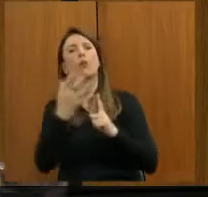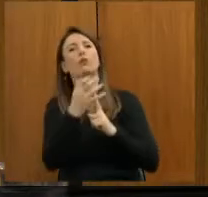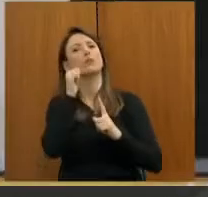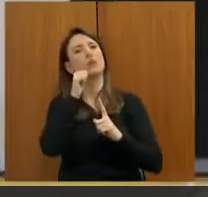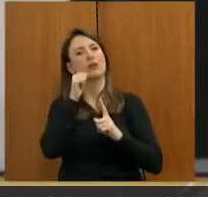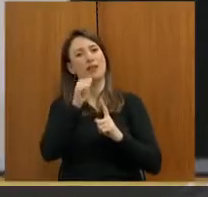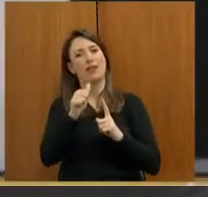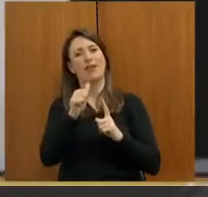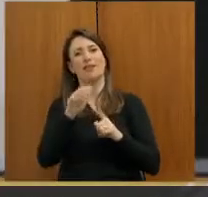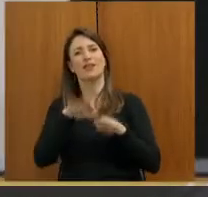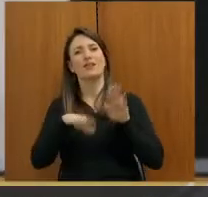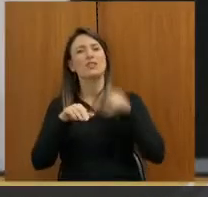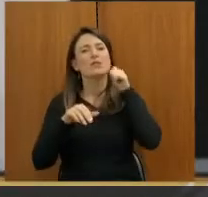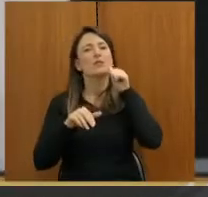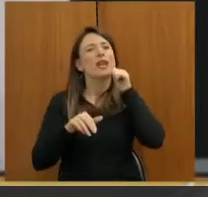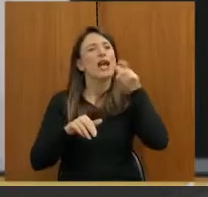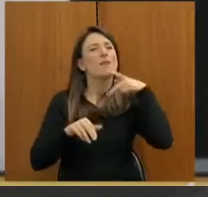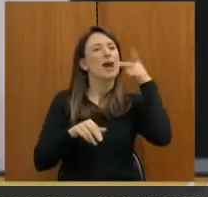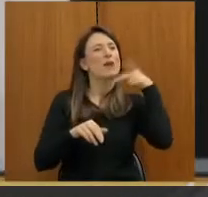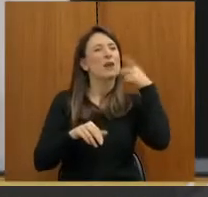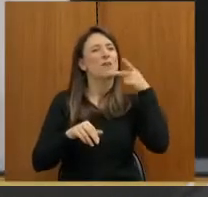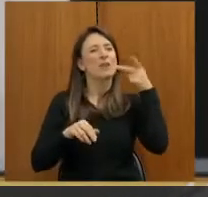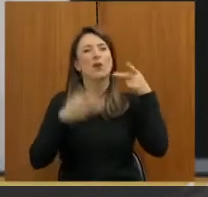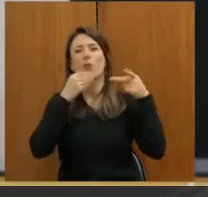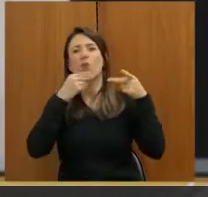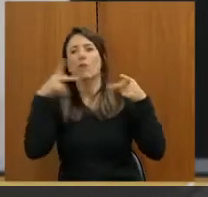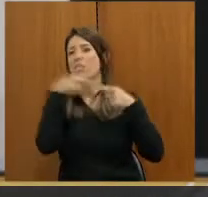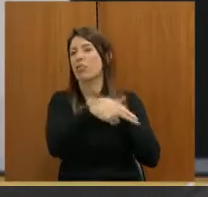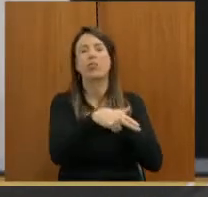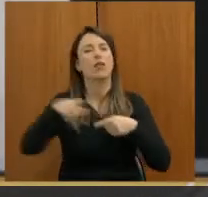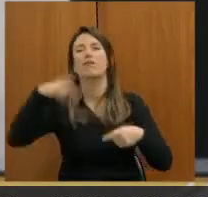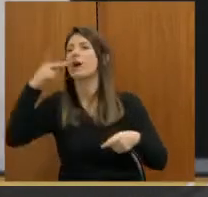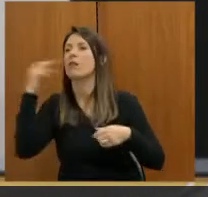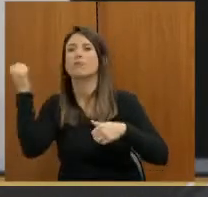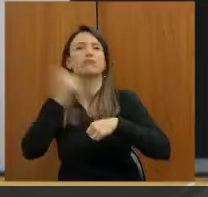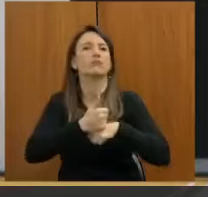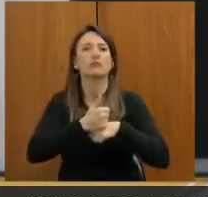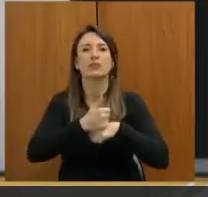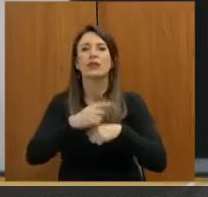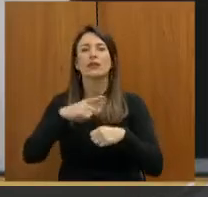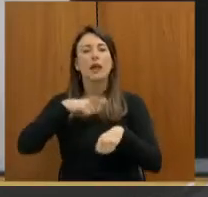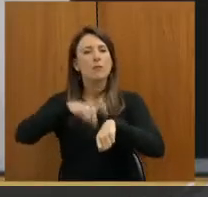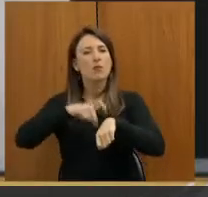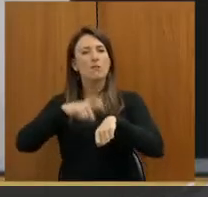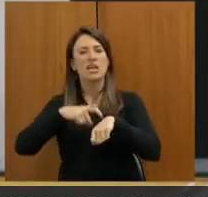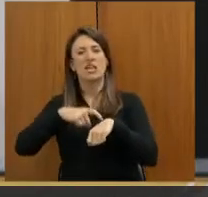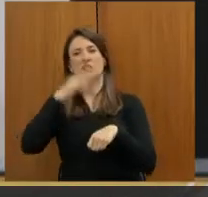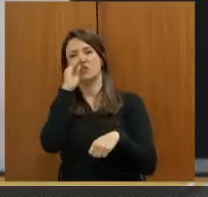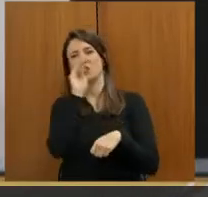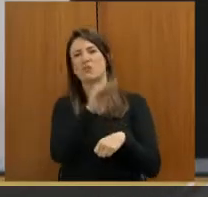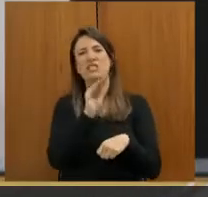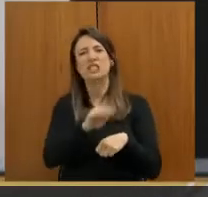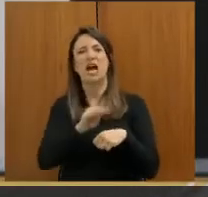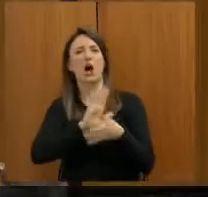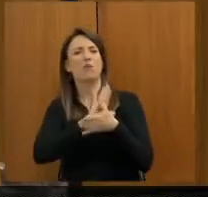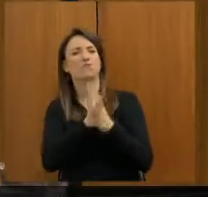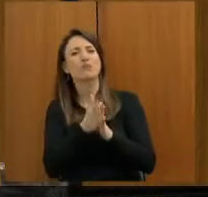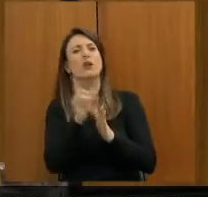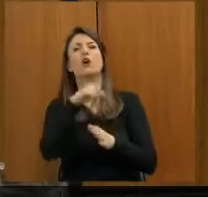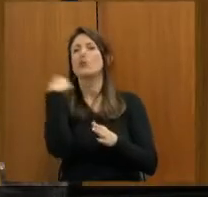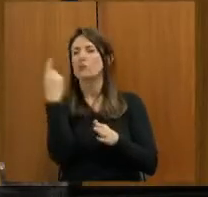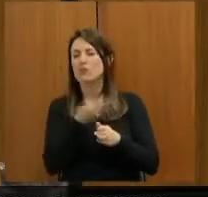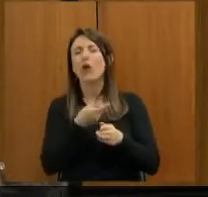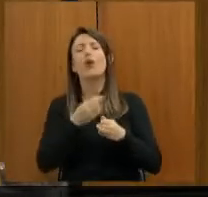interrupções de fala nós temos momento de exclusão nós somos vítimas também